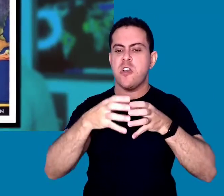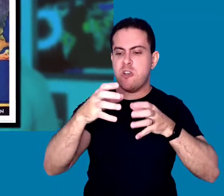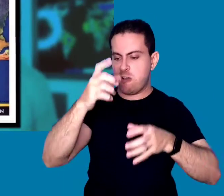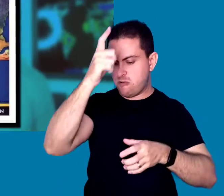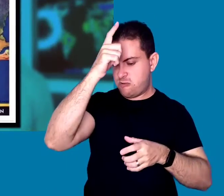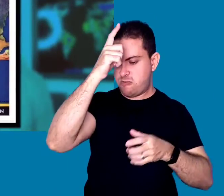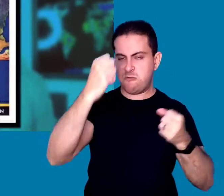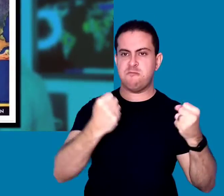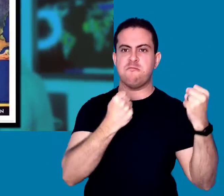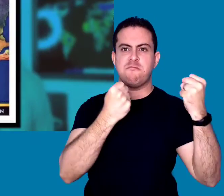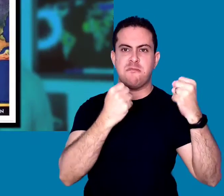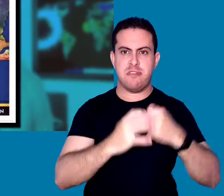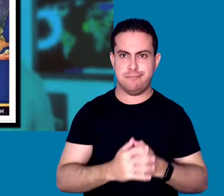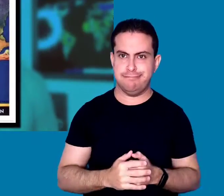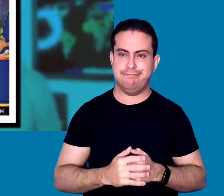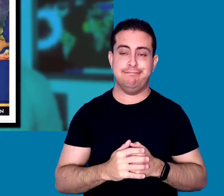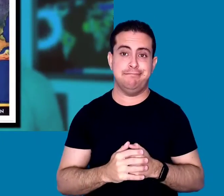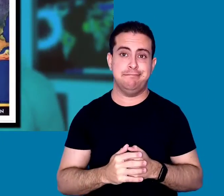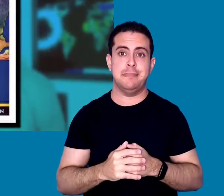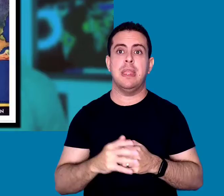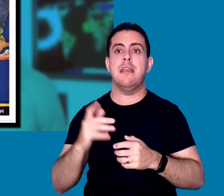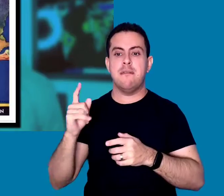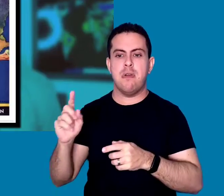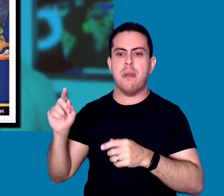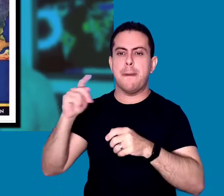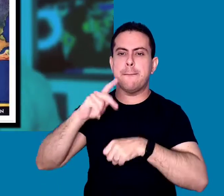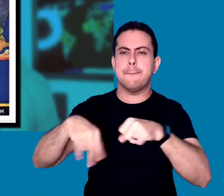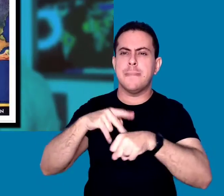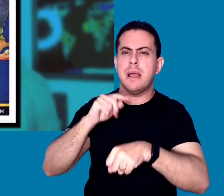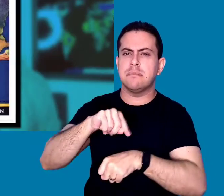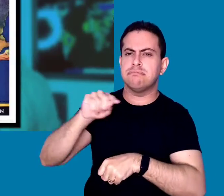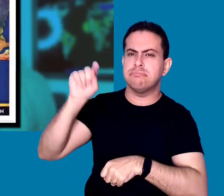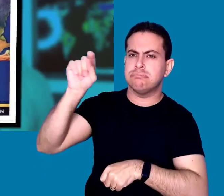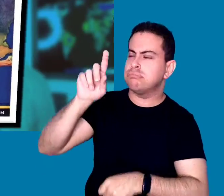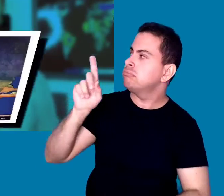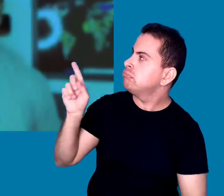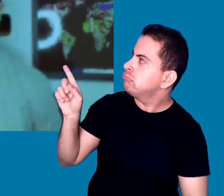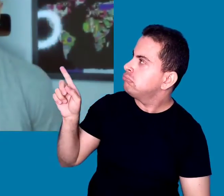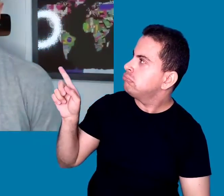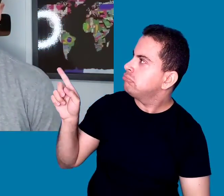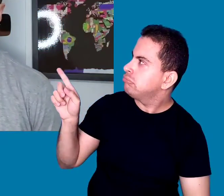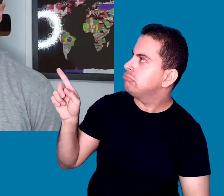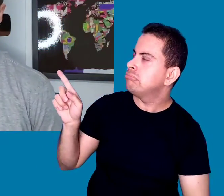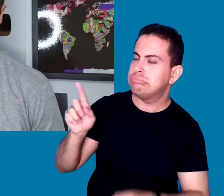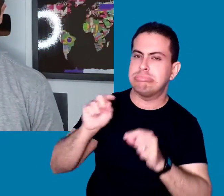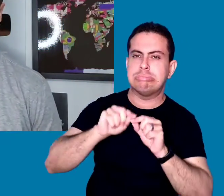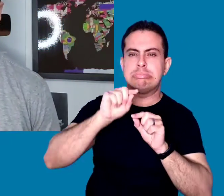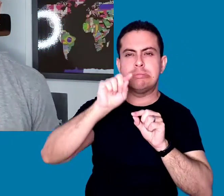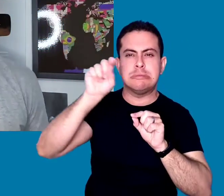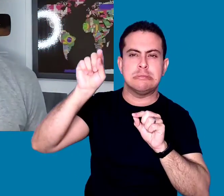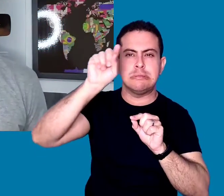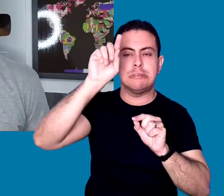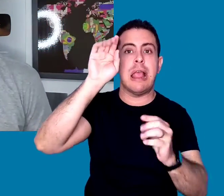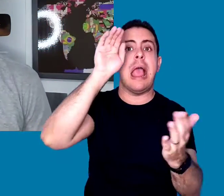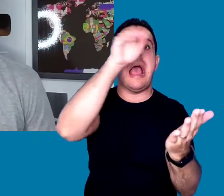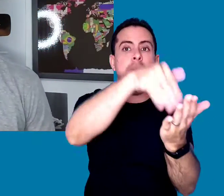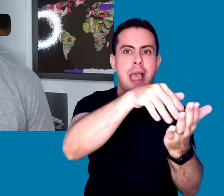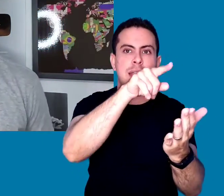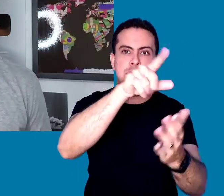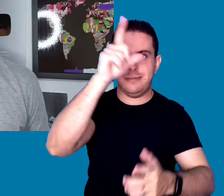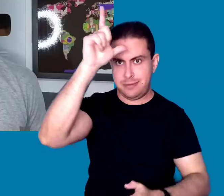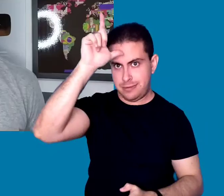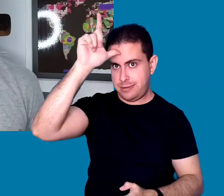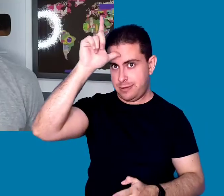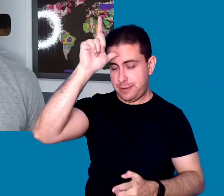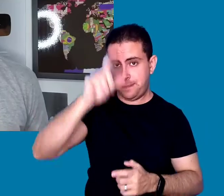tocha passou pela Grécia, Bulgária, Hungria, Iugoslávia, Áustria e Tchecoslováquia até chegar à Alemanha. Todos esses